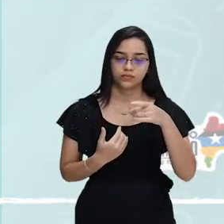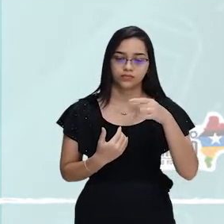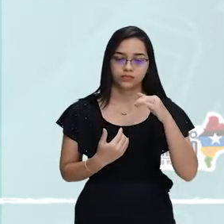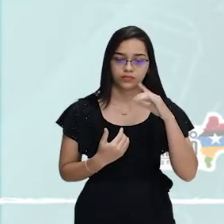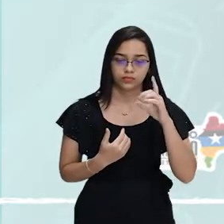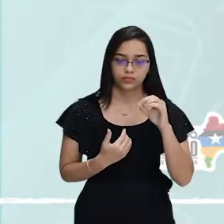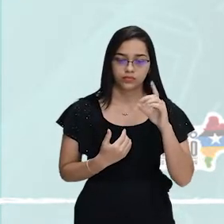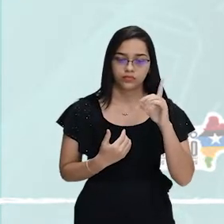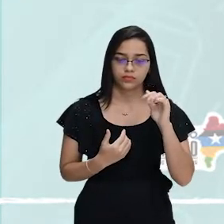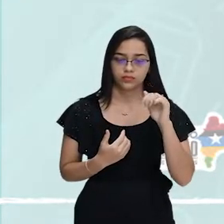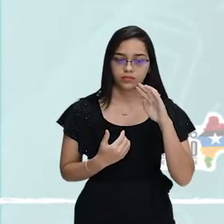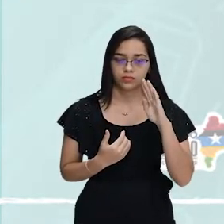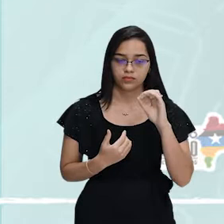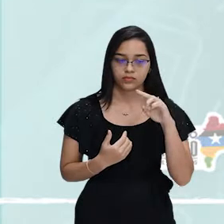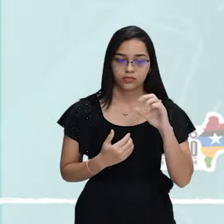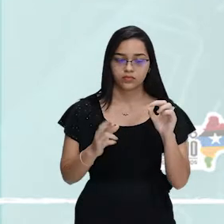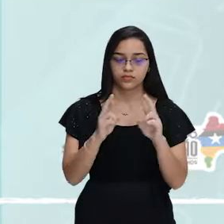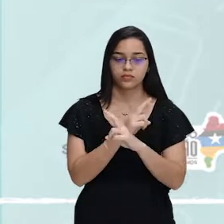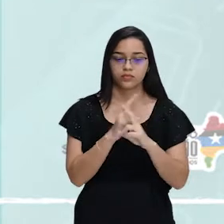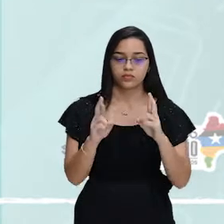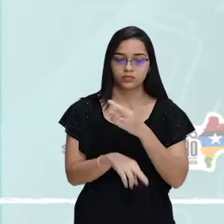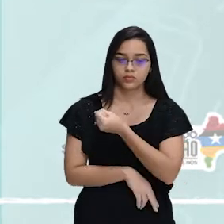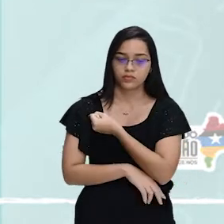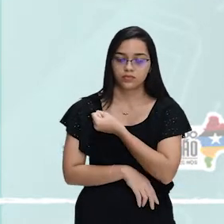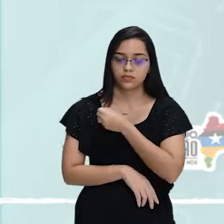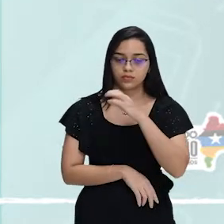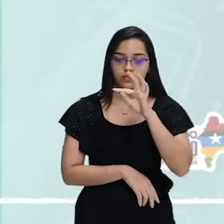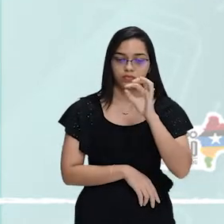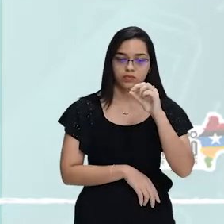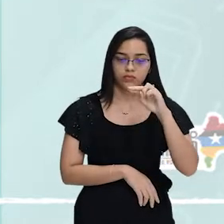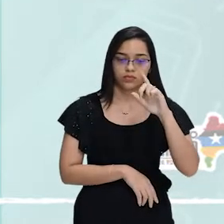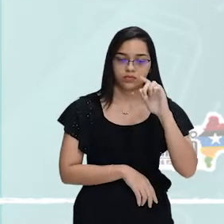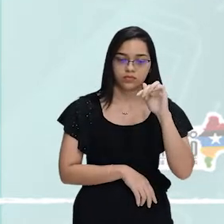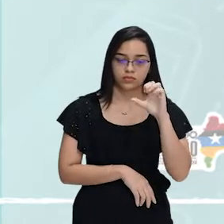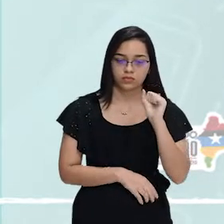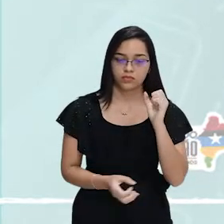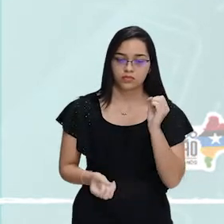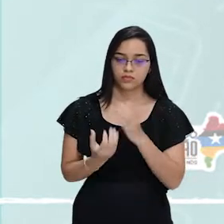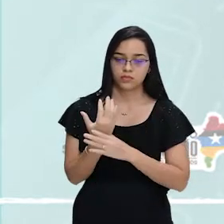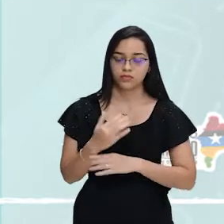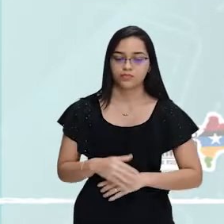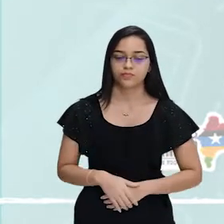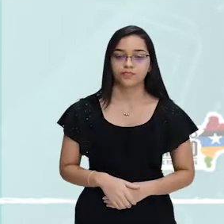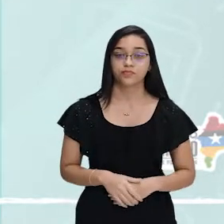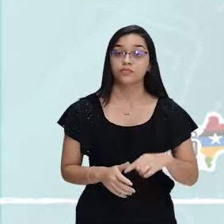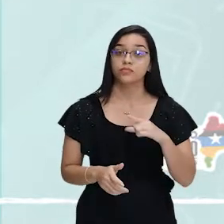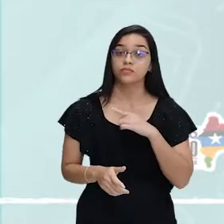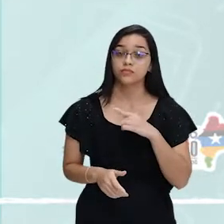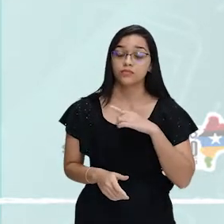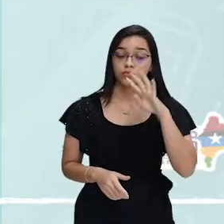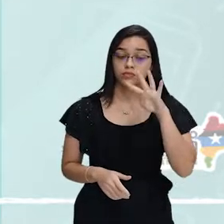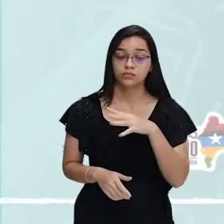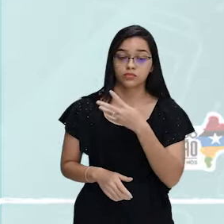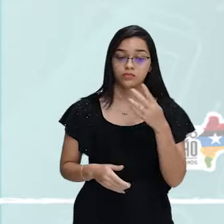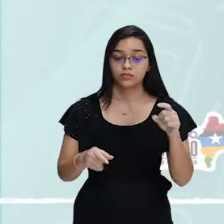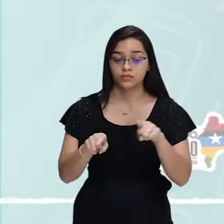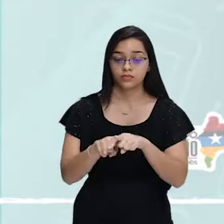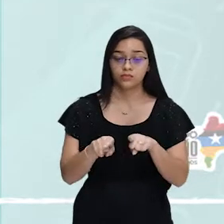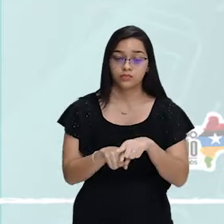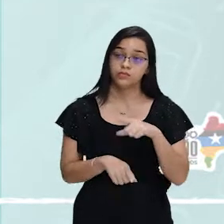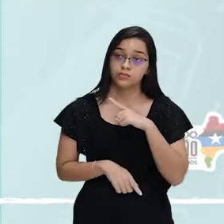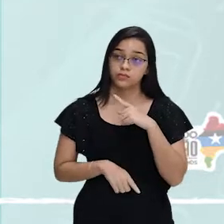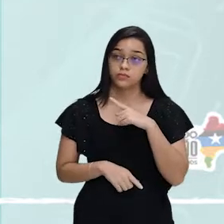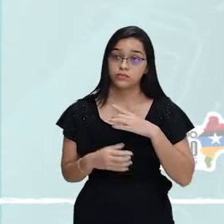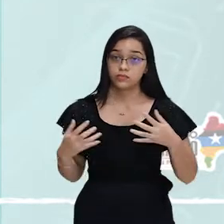carbono de uma fábrica, em função do número de toneladas produzidas. Olha, perceba aqui na tabela, né? Interpretar a tabela é uma